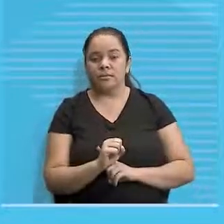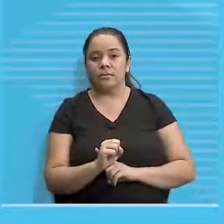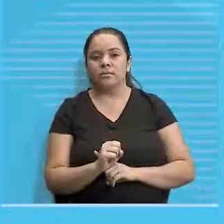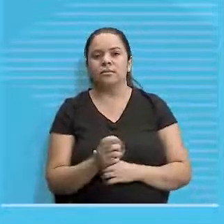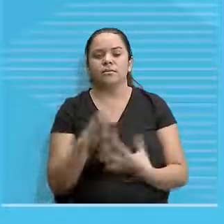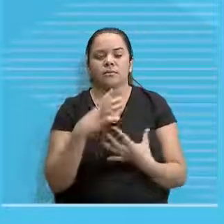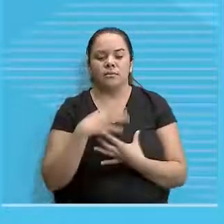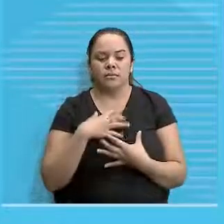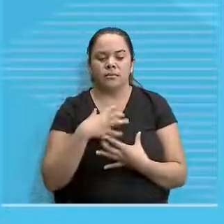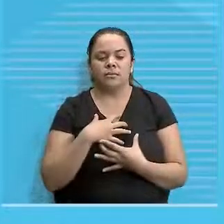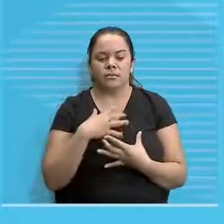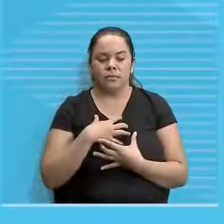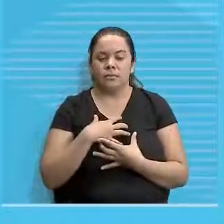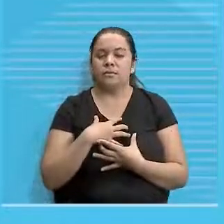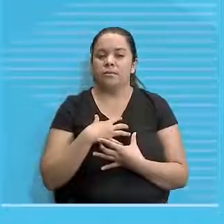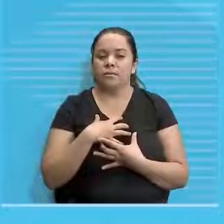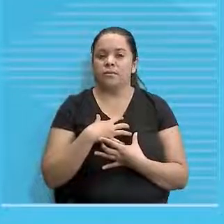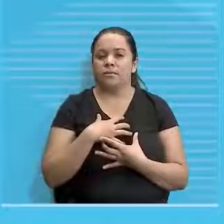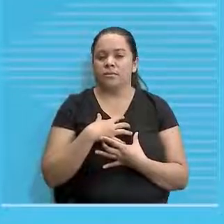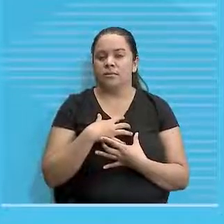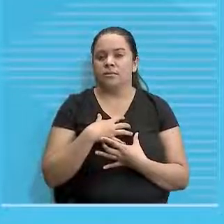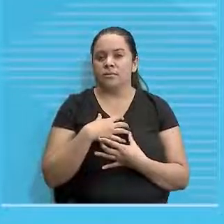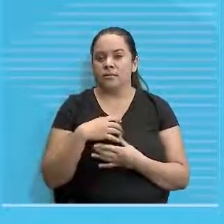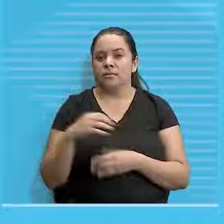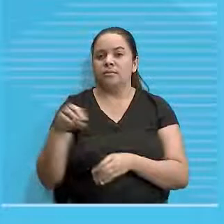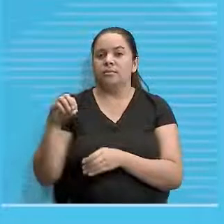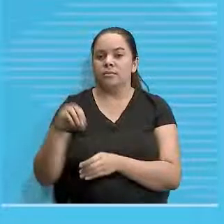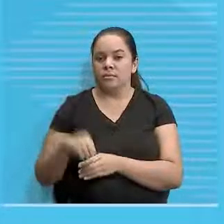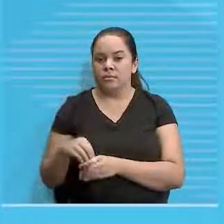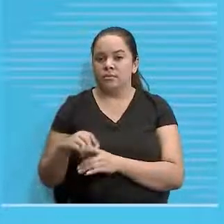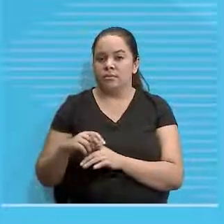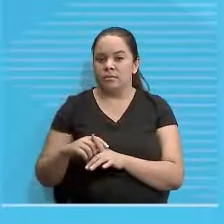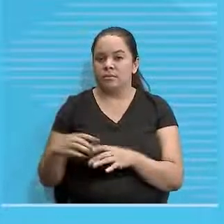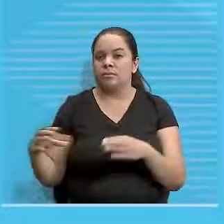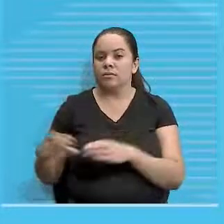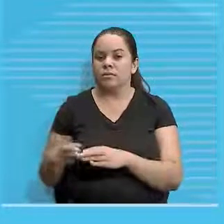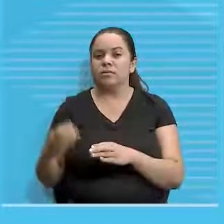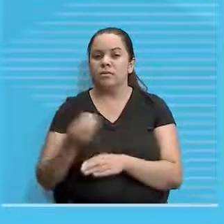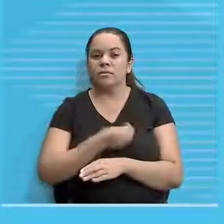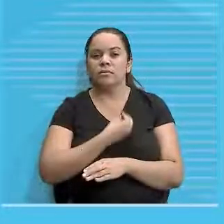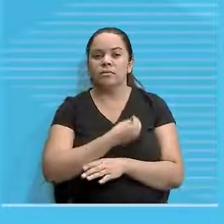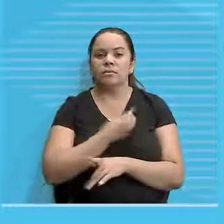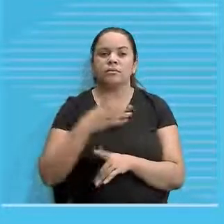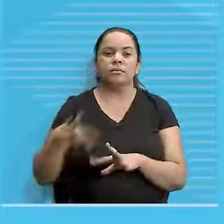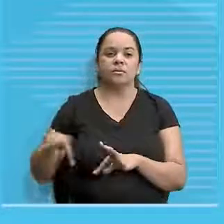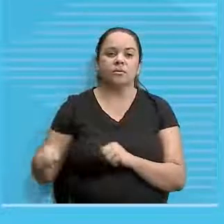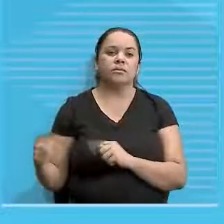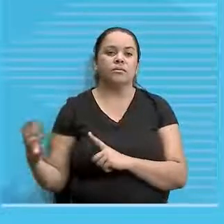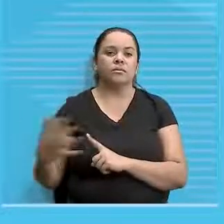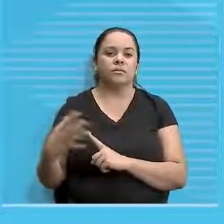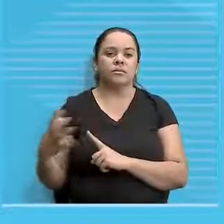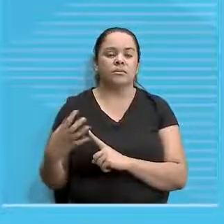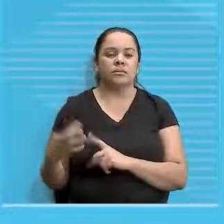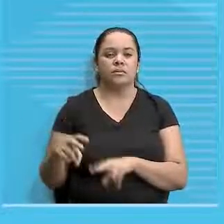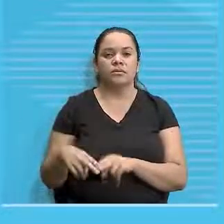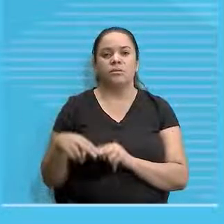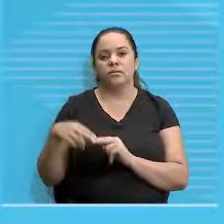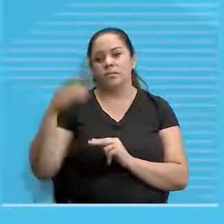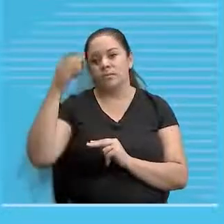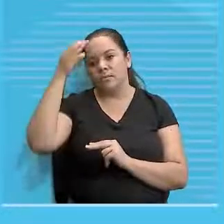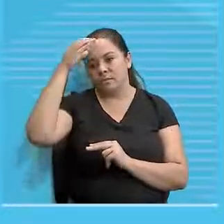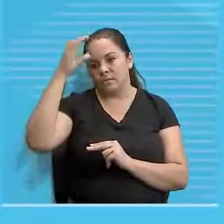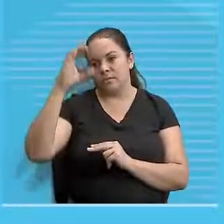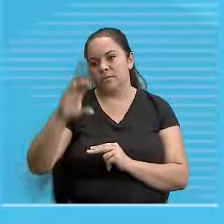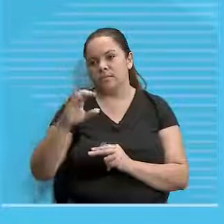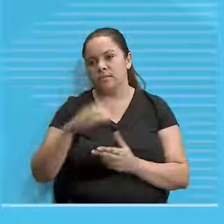dentro do meio em que eu vivo. Tudo isso é impactado pela cultura. Não existe uma